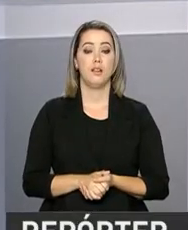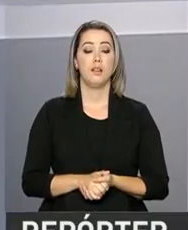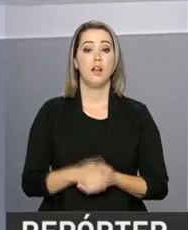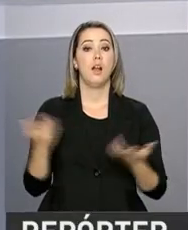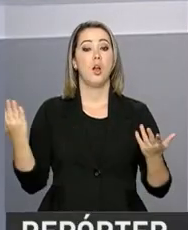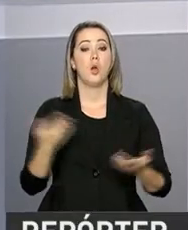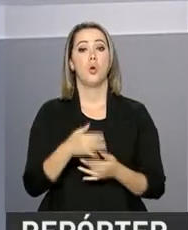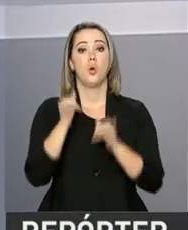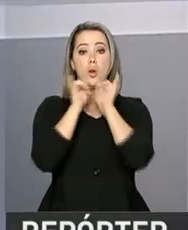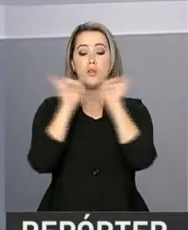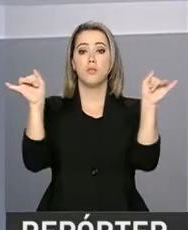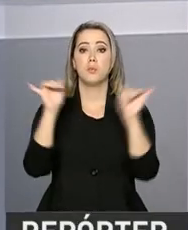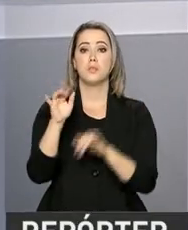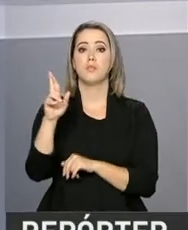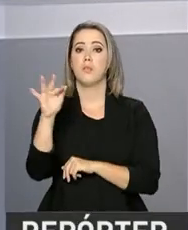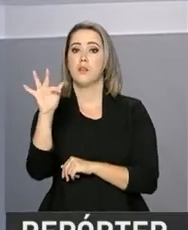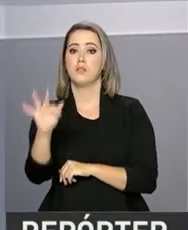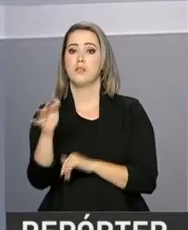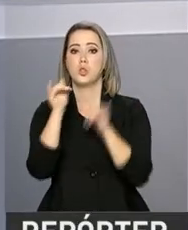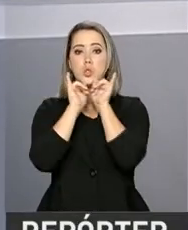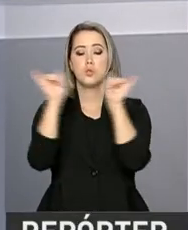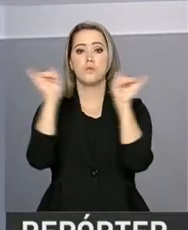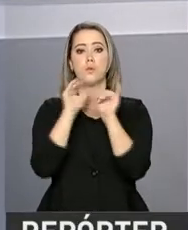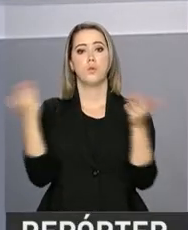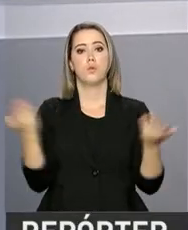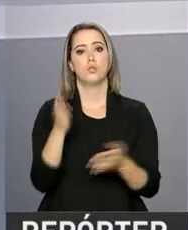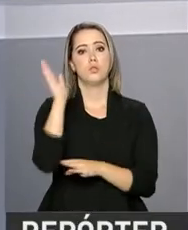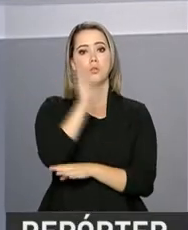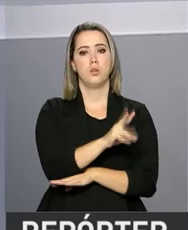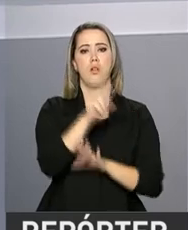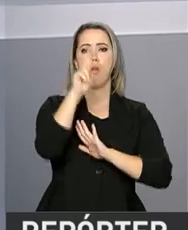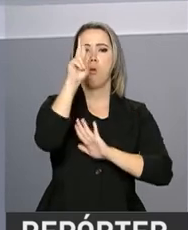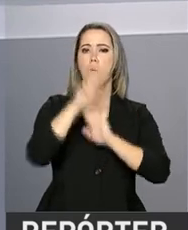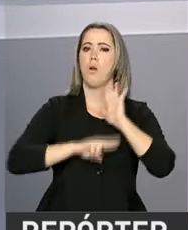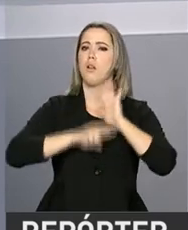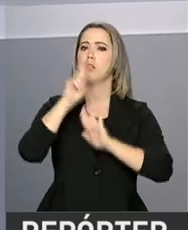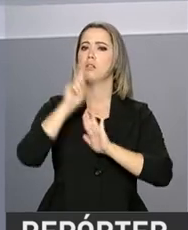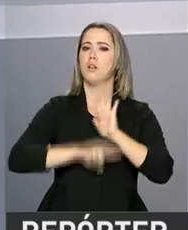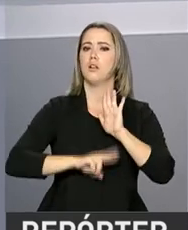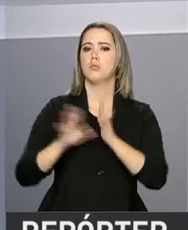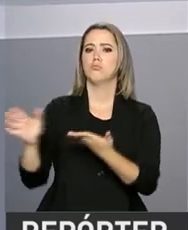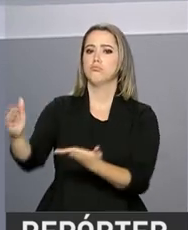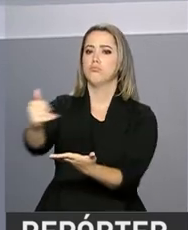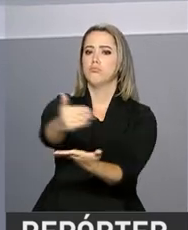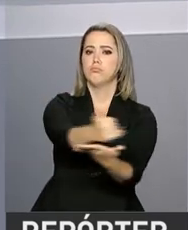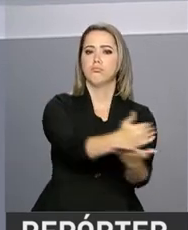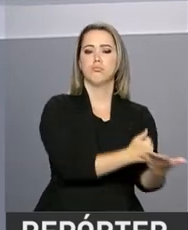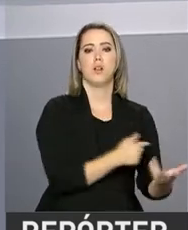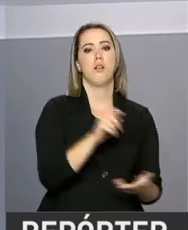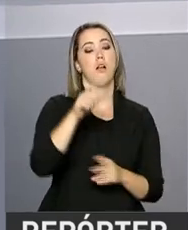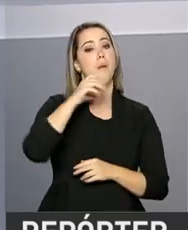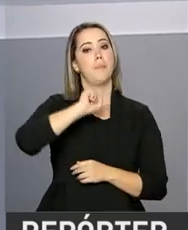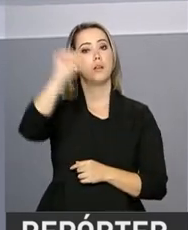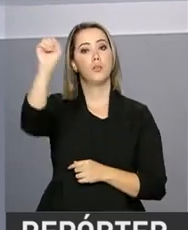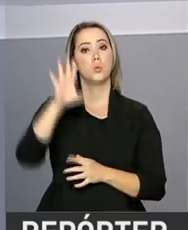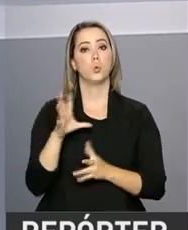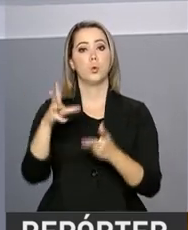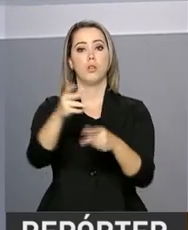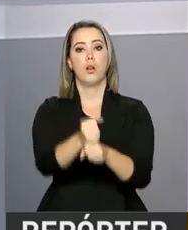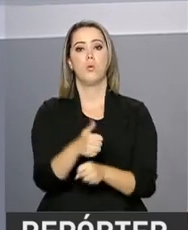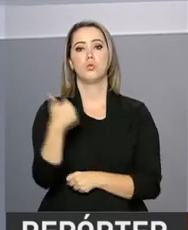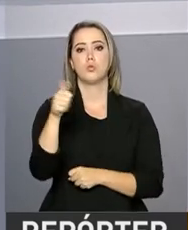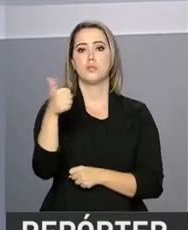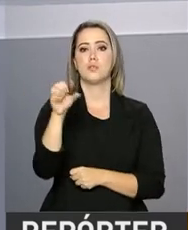última informação à receita federal divulgou nesta tarde o relatório sobre a arrecadação do mês de abril que registrou um total de